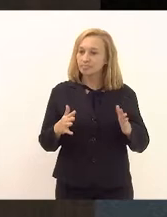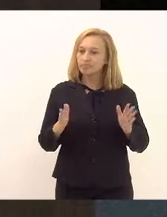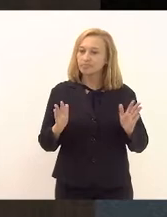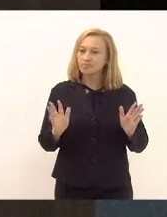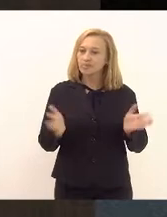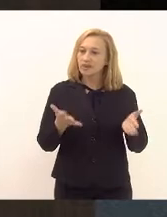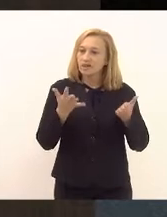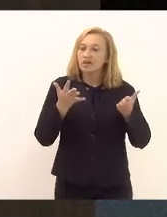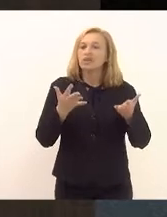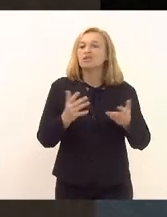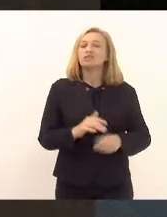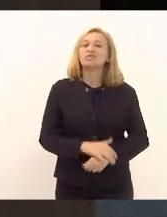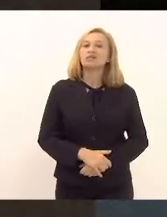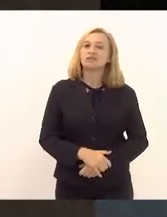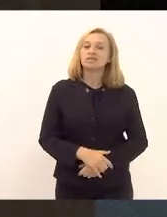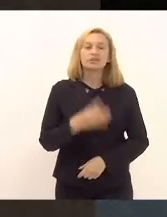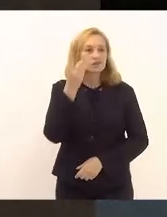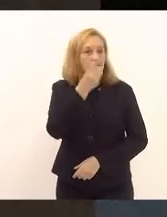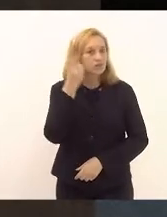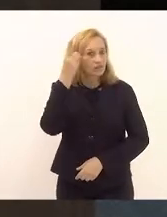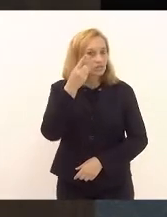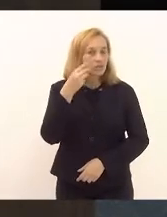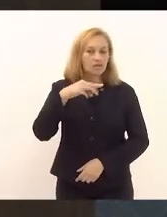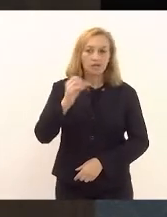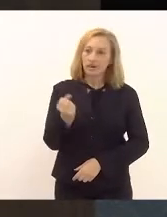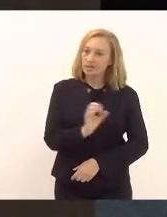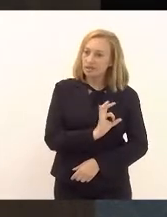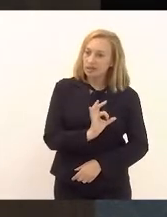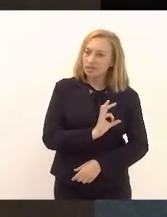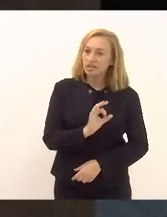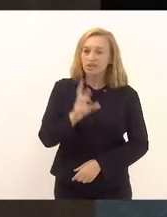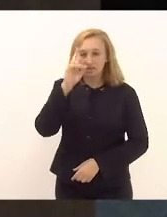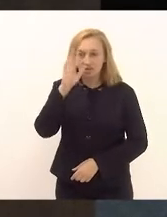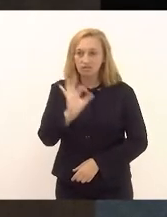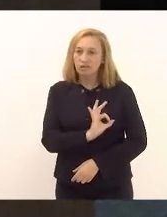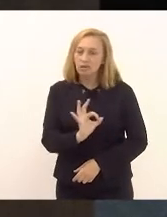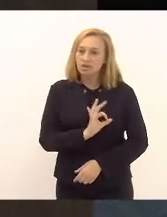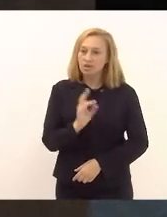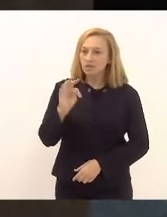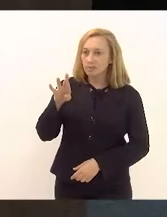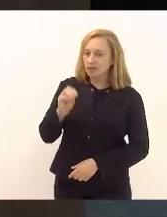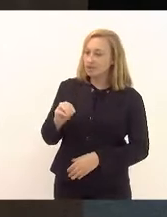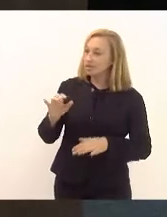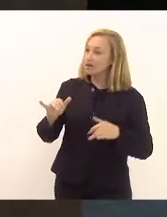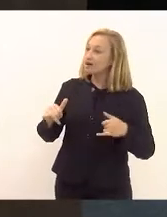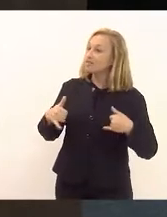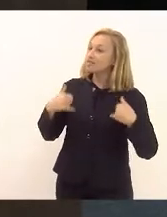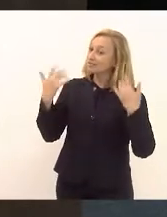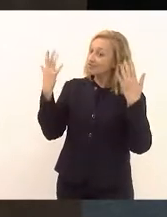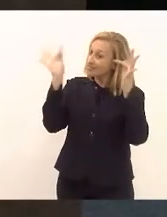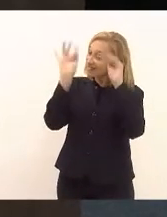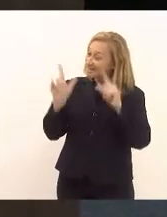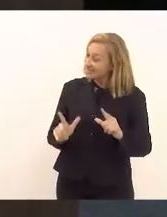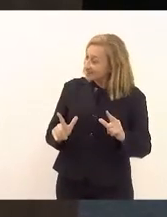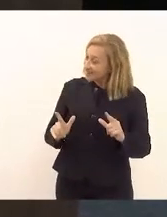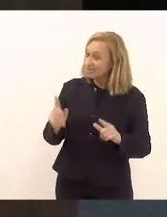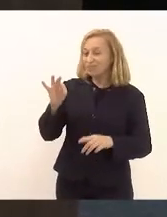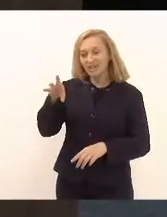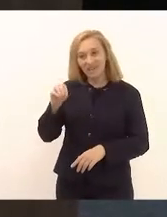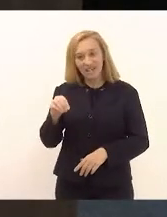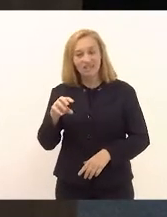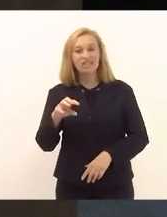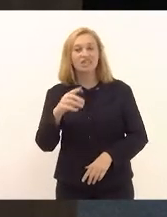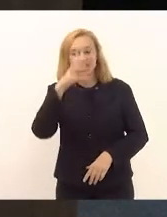aí, dos deputados Marta Rocha, subtenente Bernardo. Feliz aniversário, Bernardo. Tia Ju,